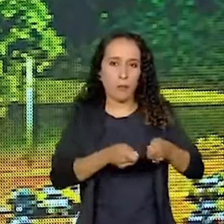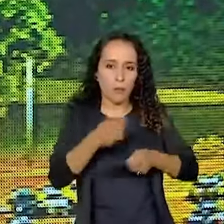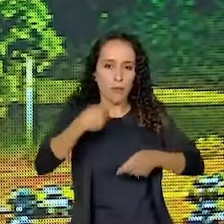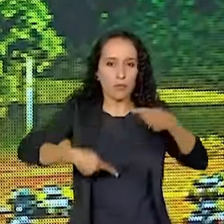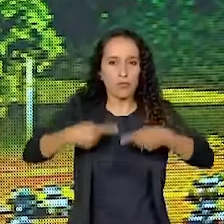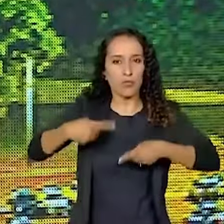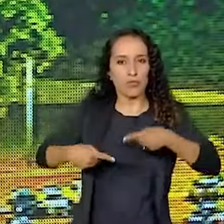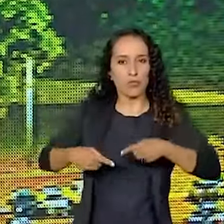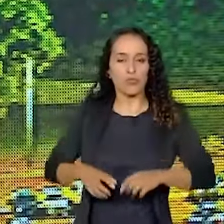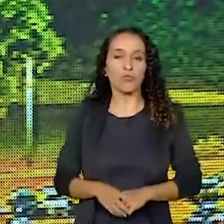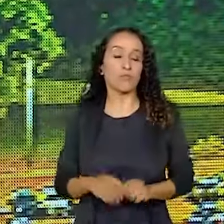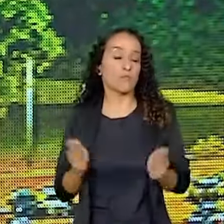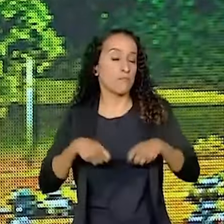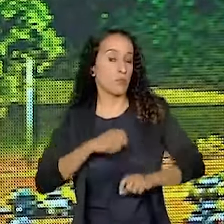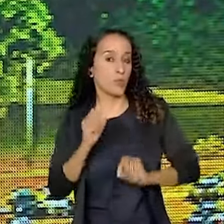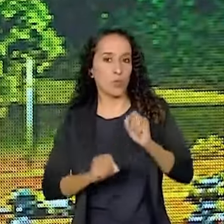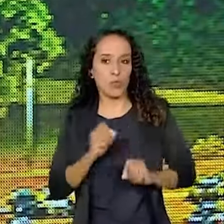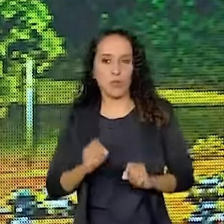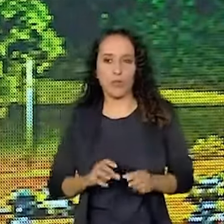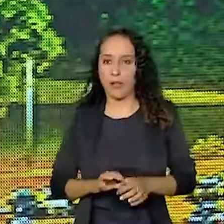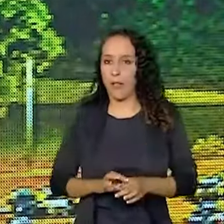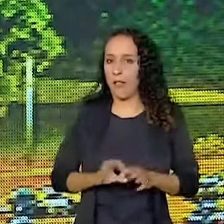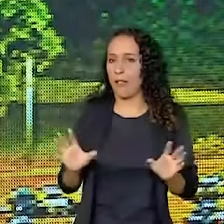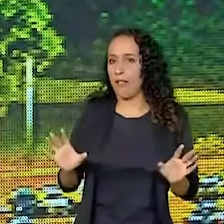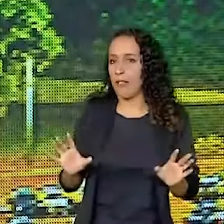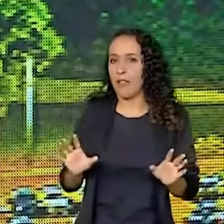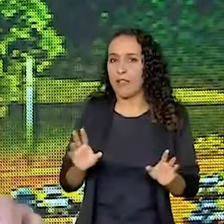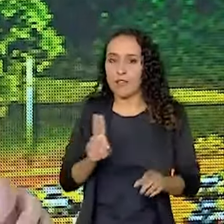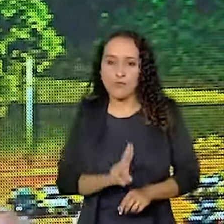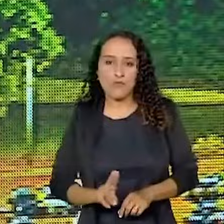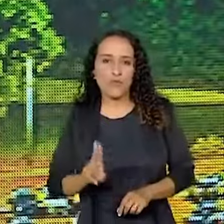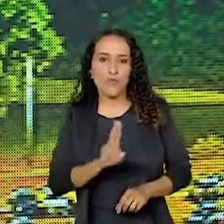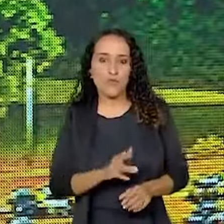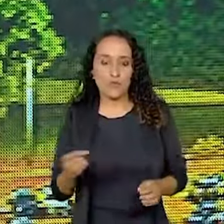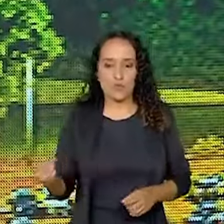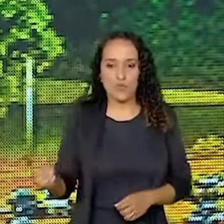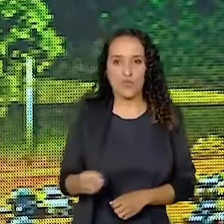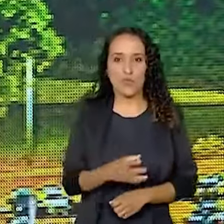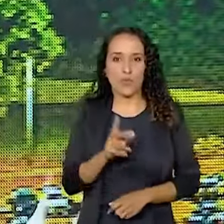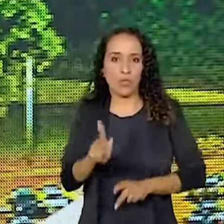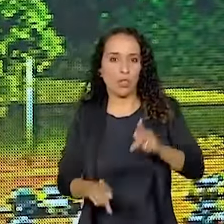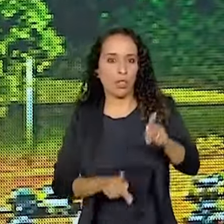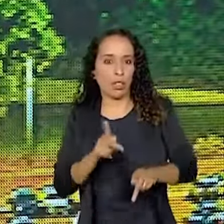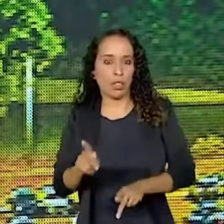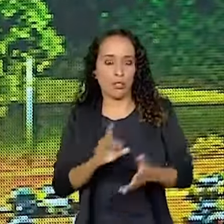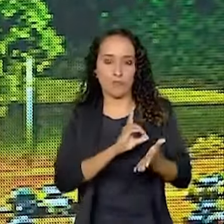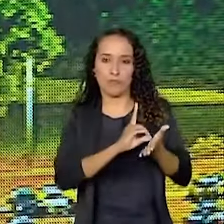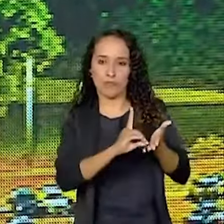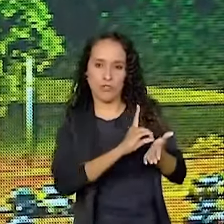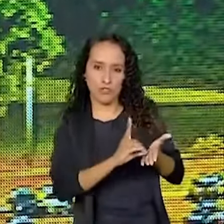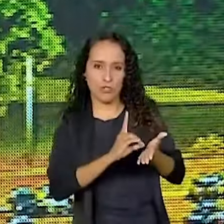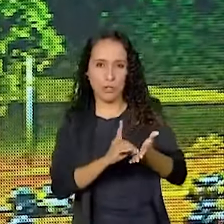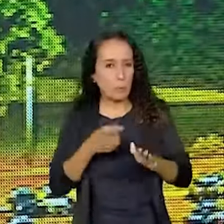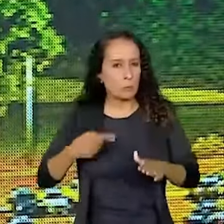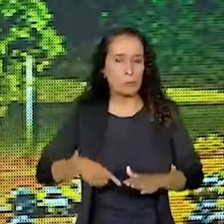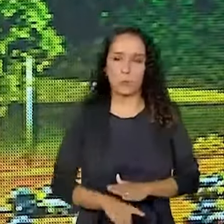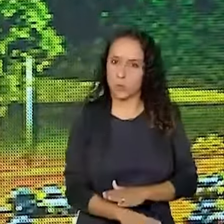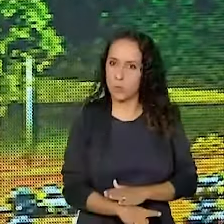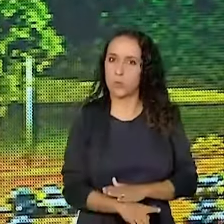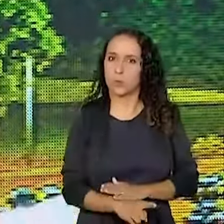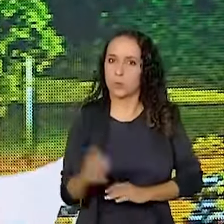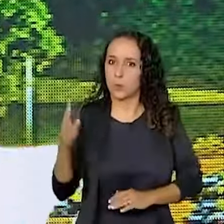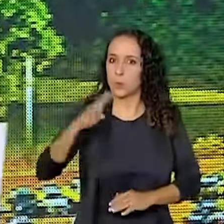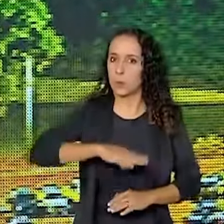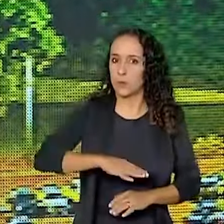política, possibilitando a livre atuação desse novo populismo digital extremista e de